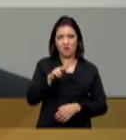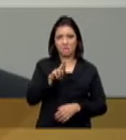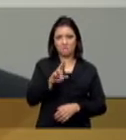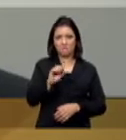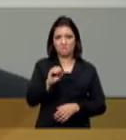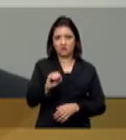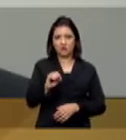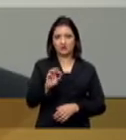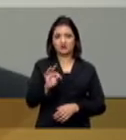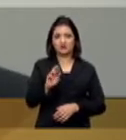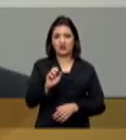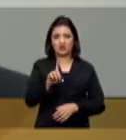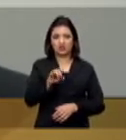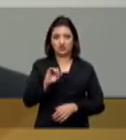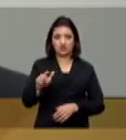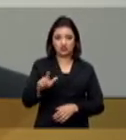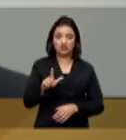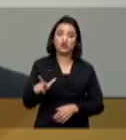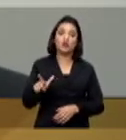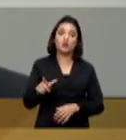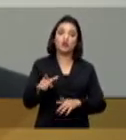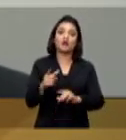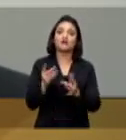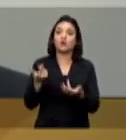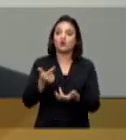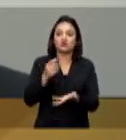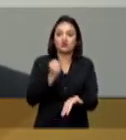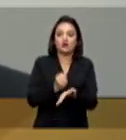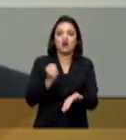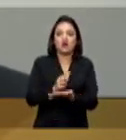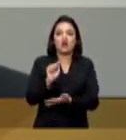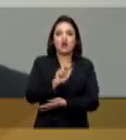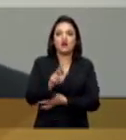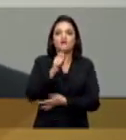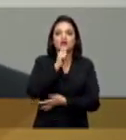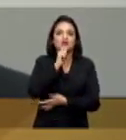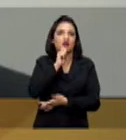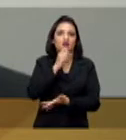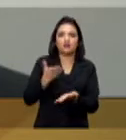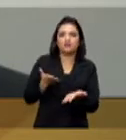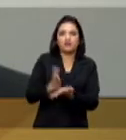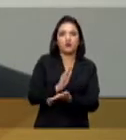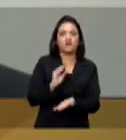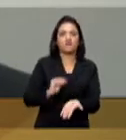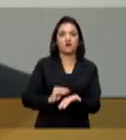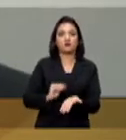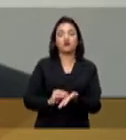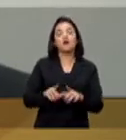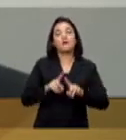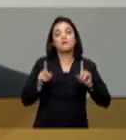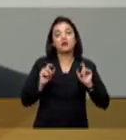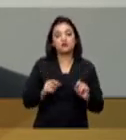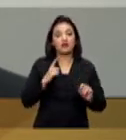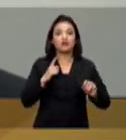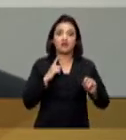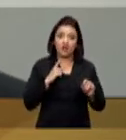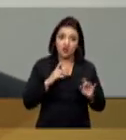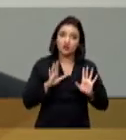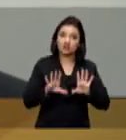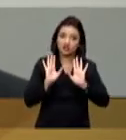comercial Prostin VR, sem o devido registro junto à Anvisa. E conforme consta nos autos, houve venda do